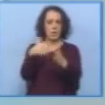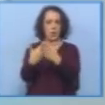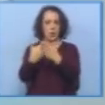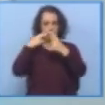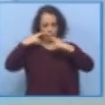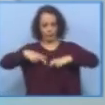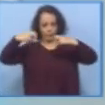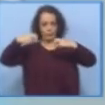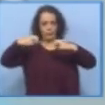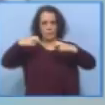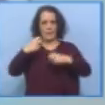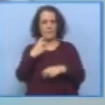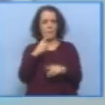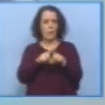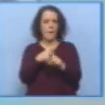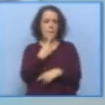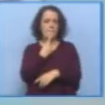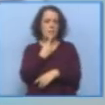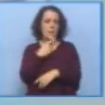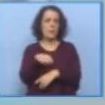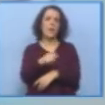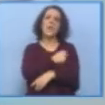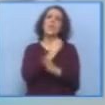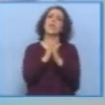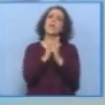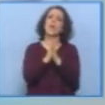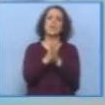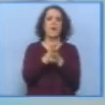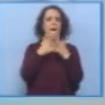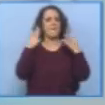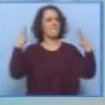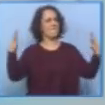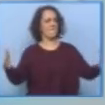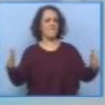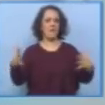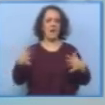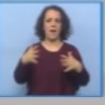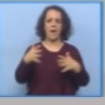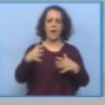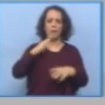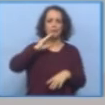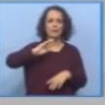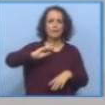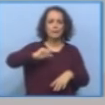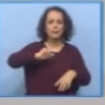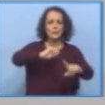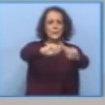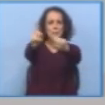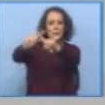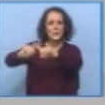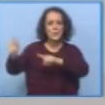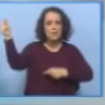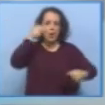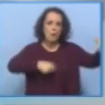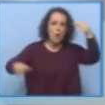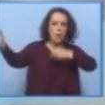descobertas, a perceber uma igreja maior, mais vasta, com gente de diferentes proveniências. O